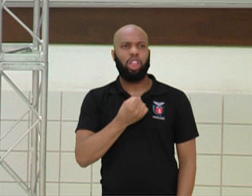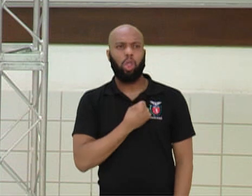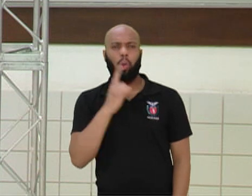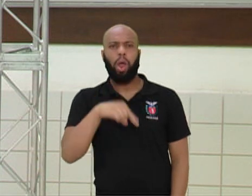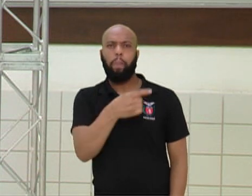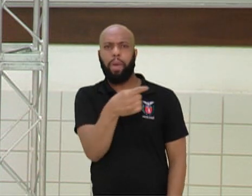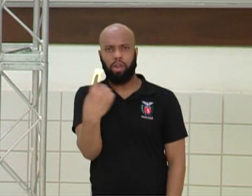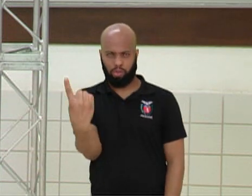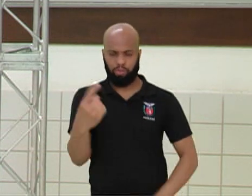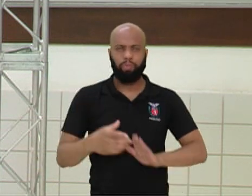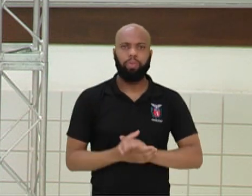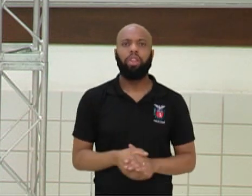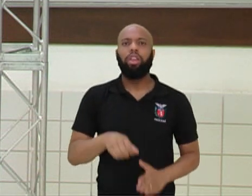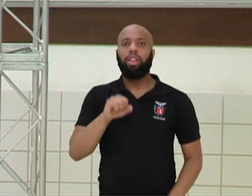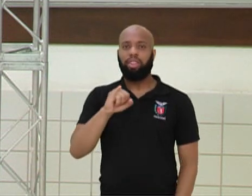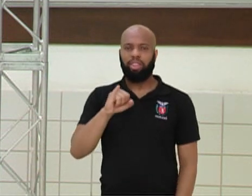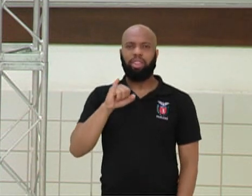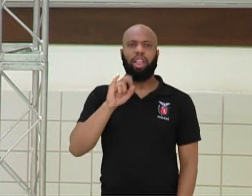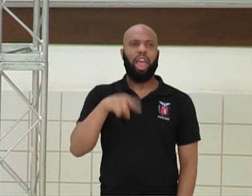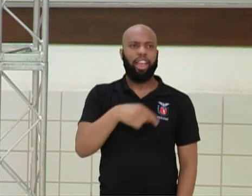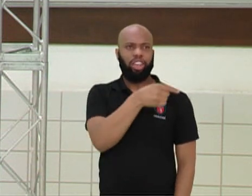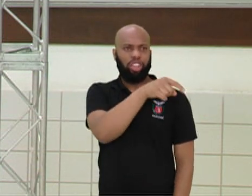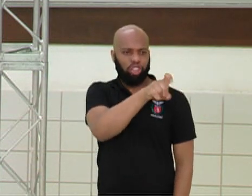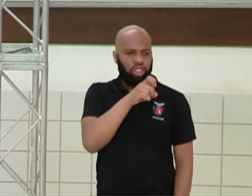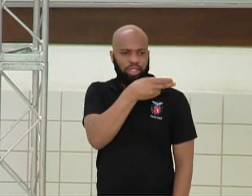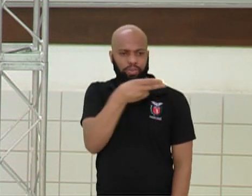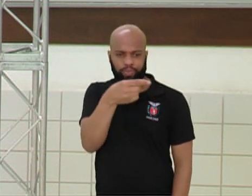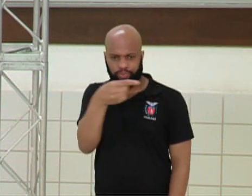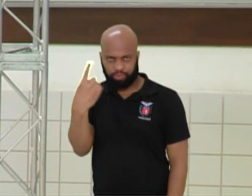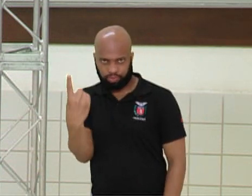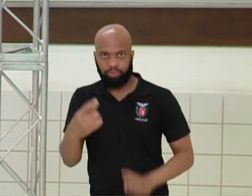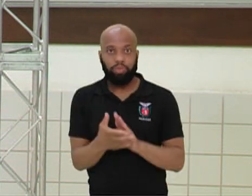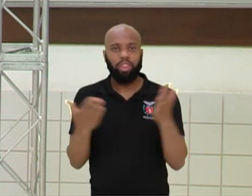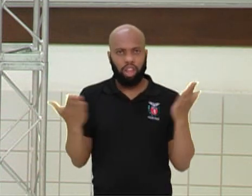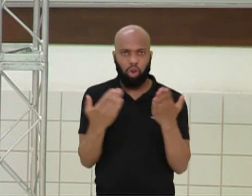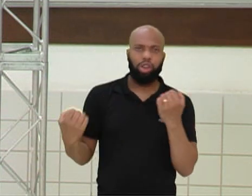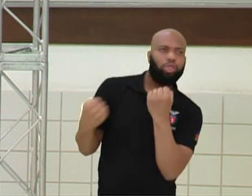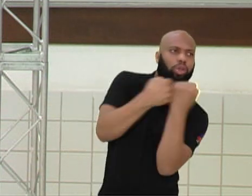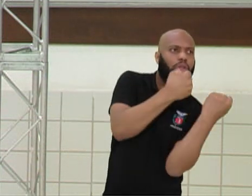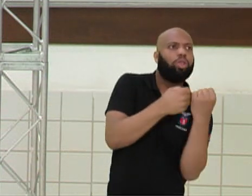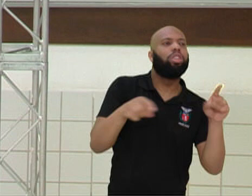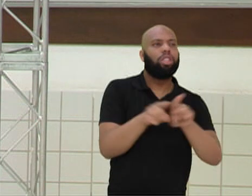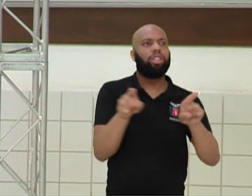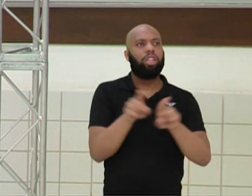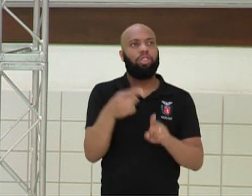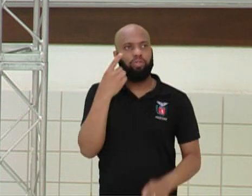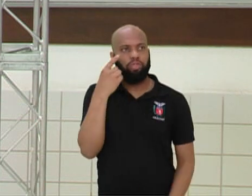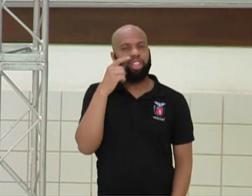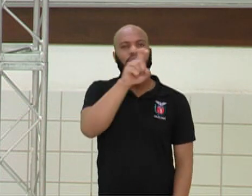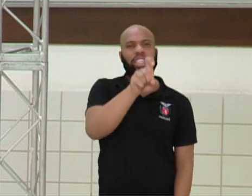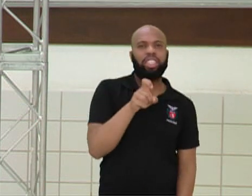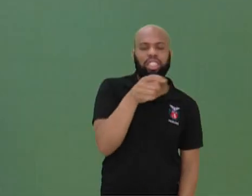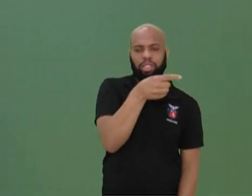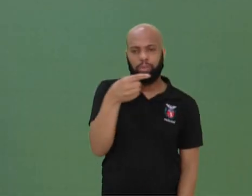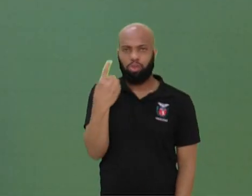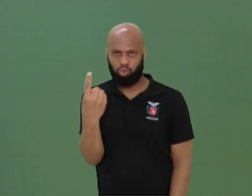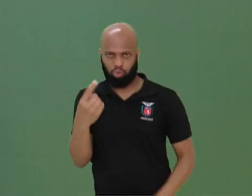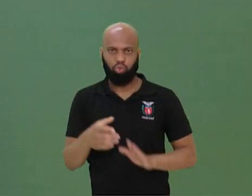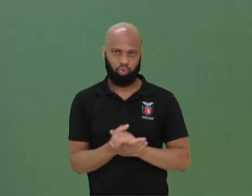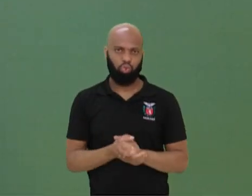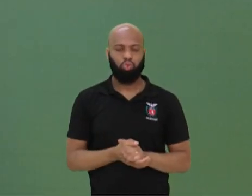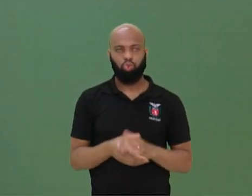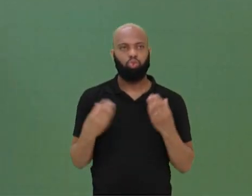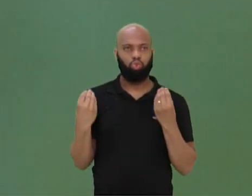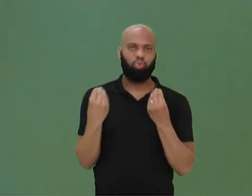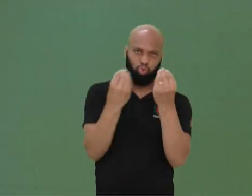é o menos 1, tá? X igual menos 1. Substitua x por menos 1. Vou escrever tudo novamente, substituindo x